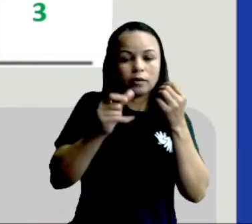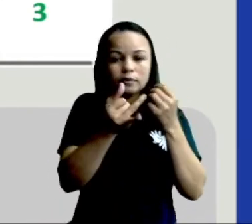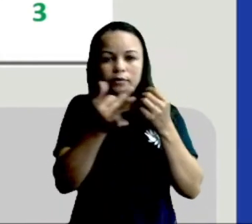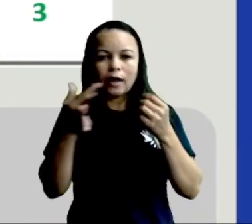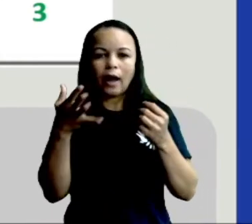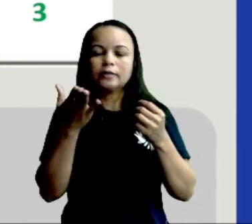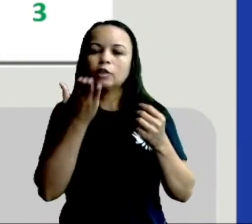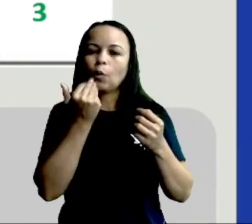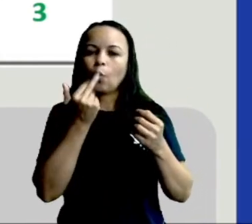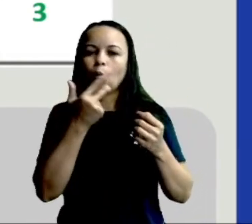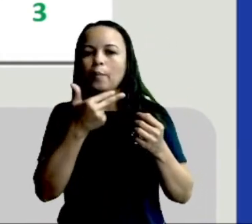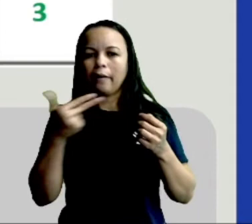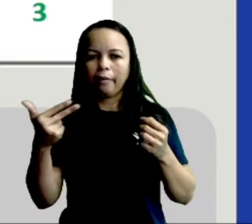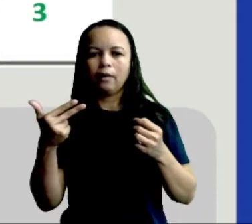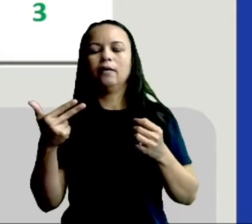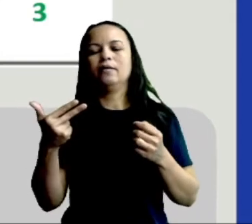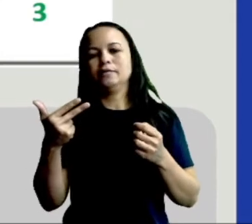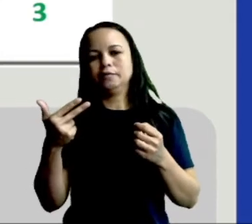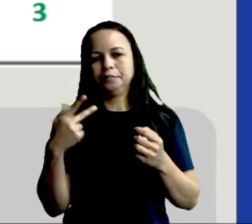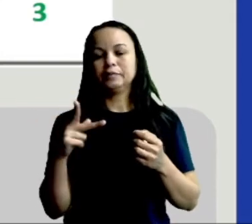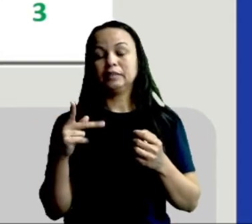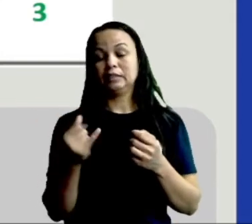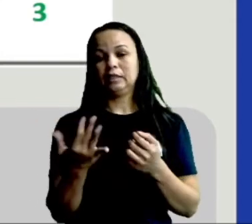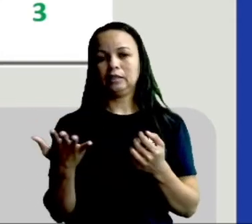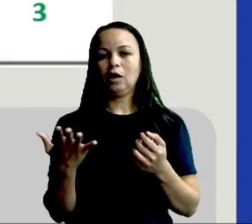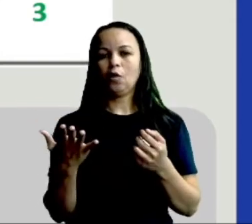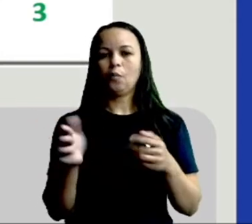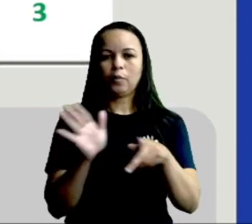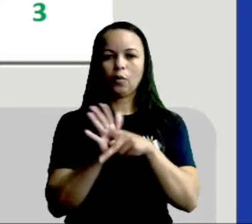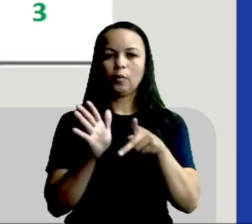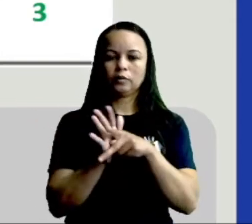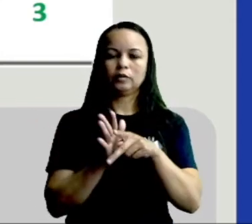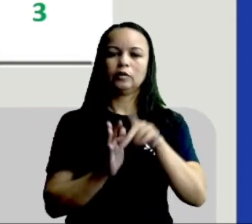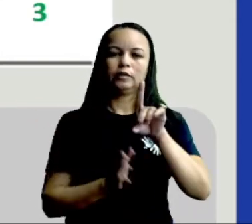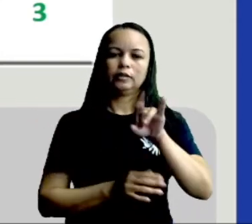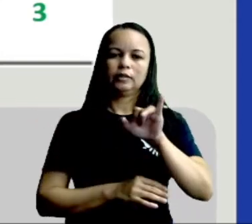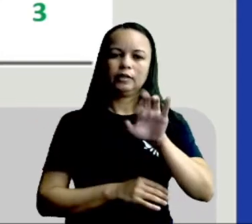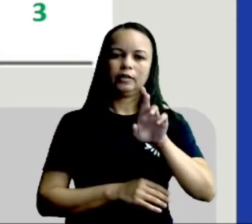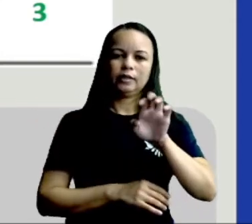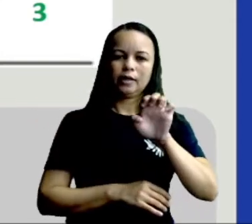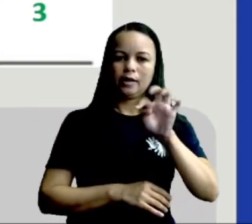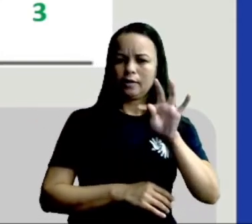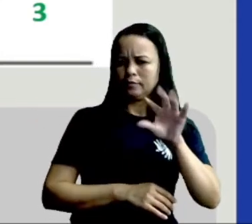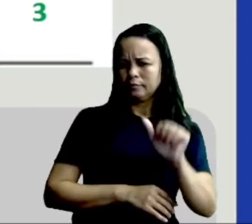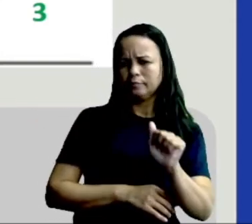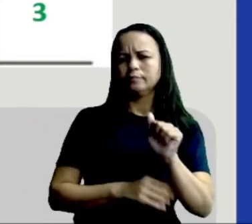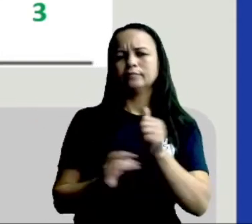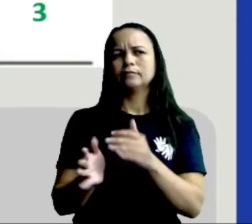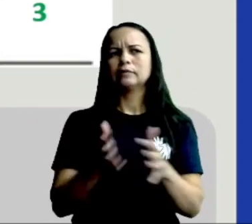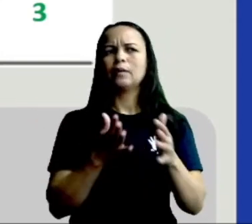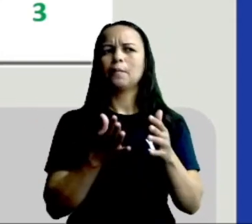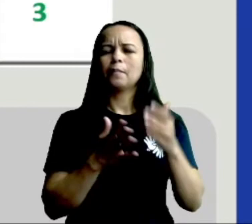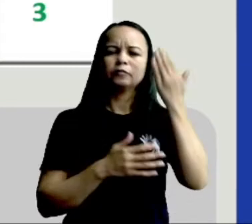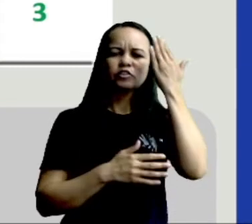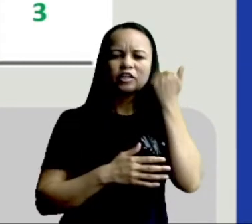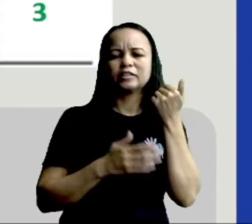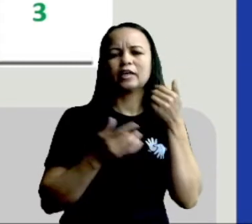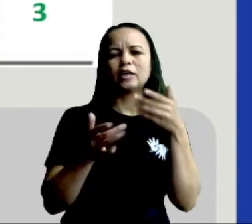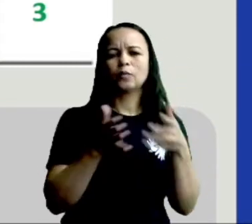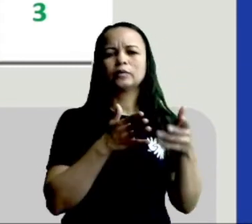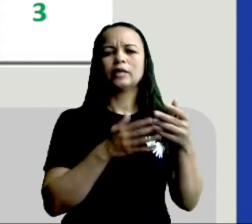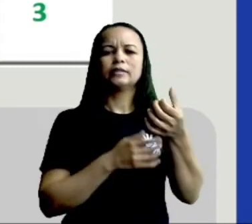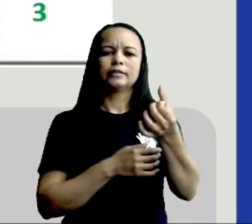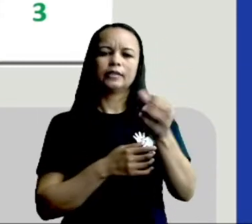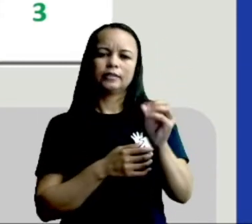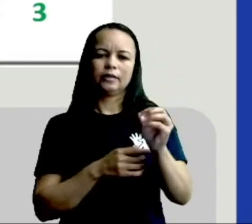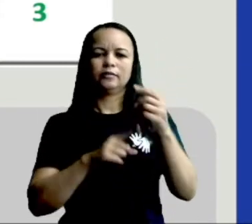minha quantidade de rações. Então vai ser proporcionalmente direta. Mas aí eu já sei que o padrão é 3, 60